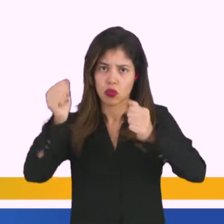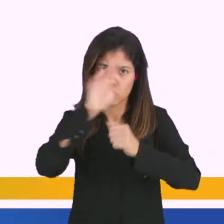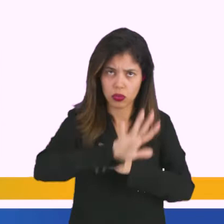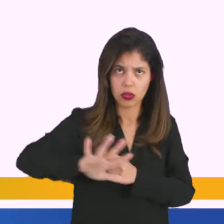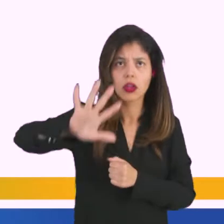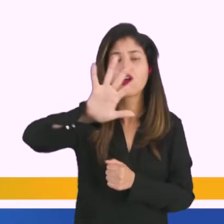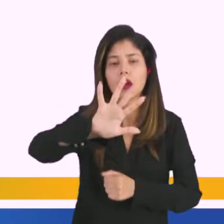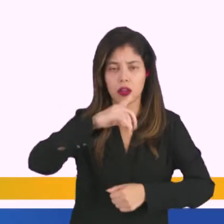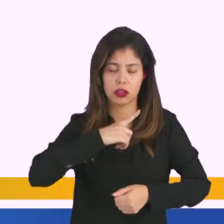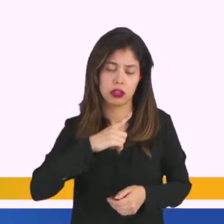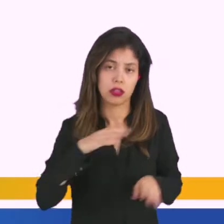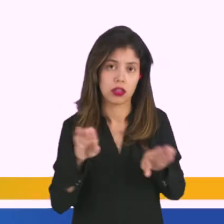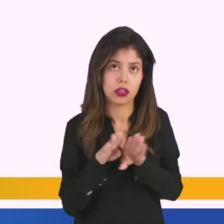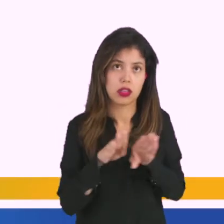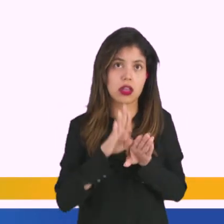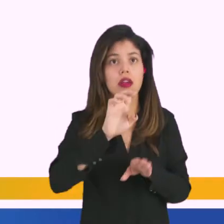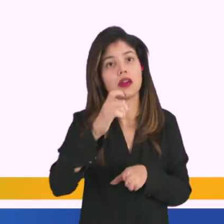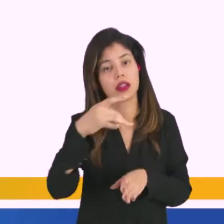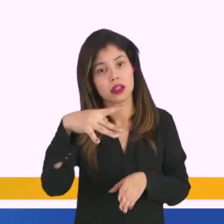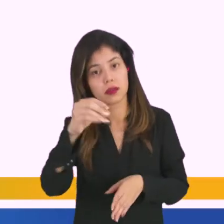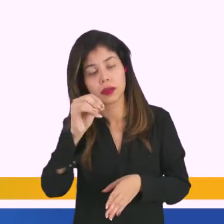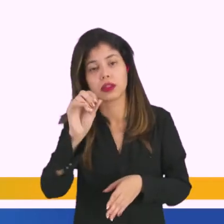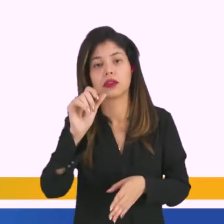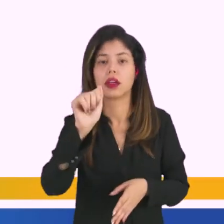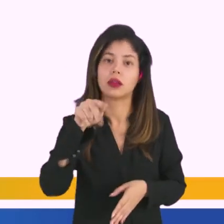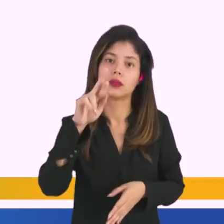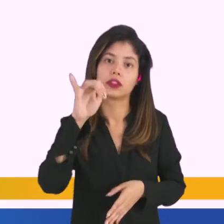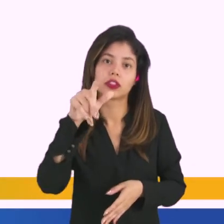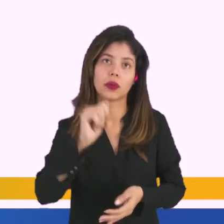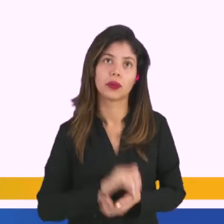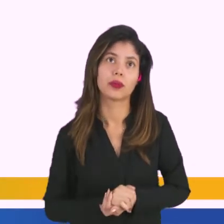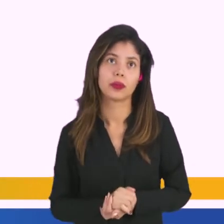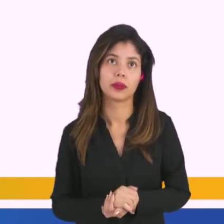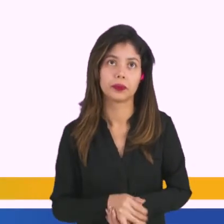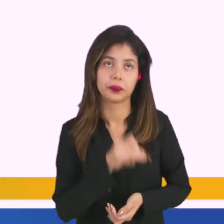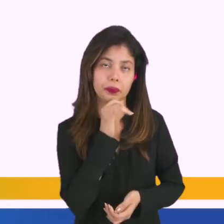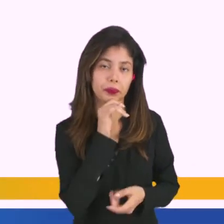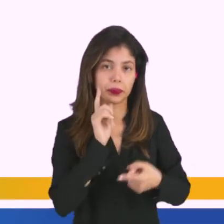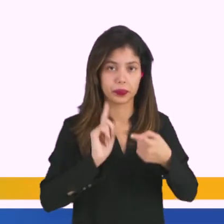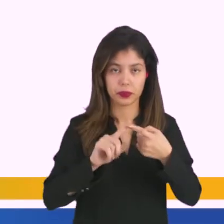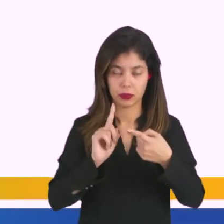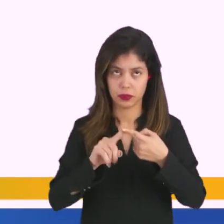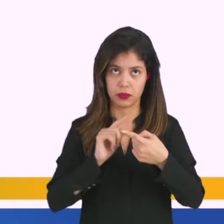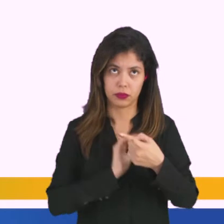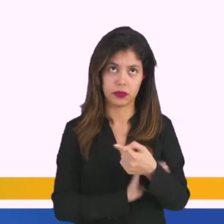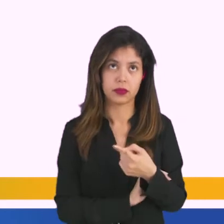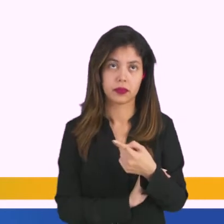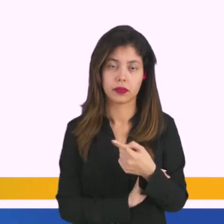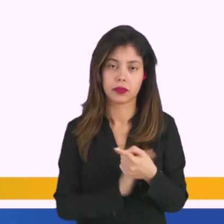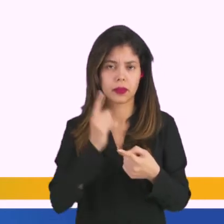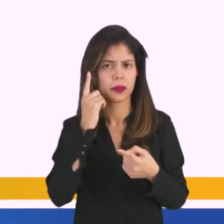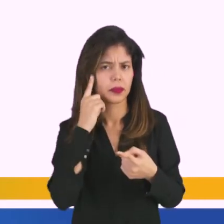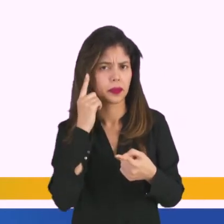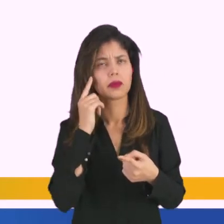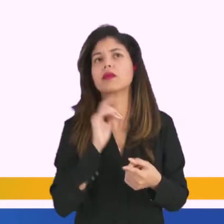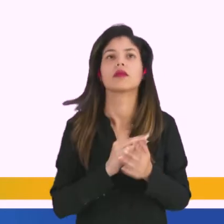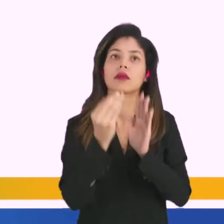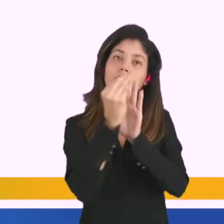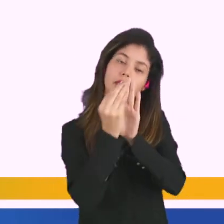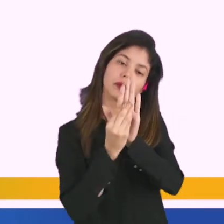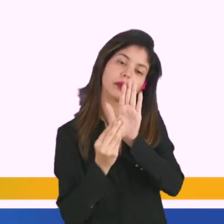elementos que formam o espaço amostral do experimento. Então, vamos para o primeiro problema. Imagine um dado,